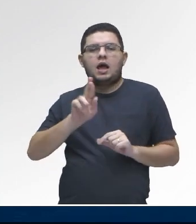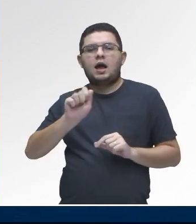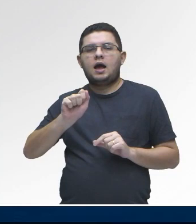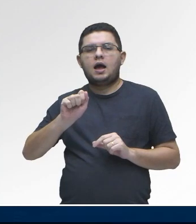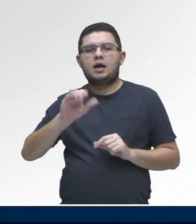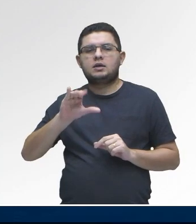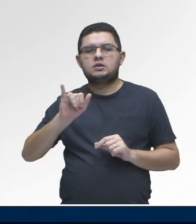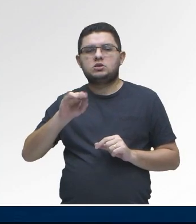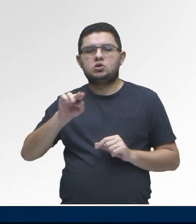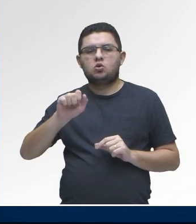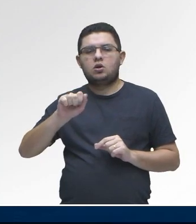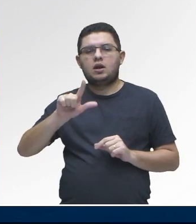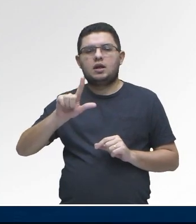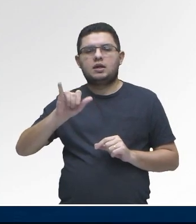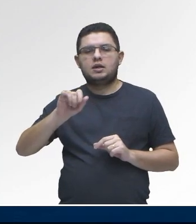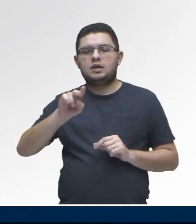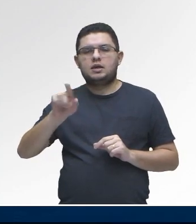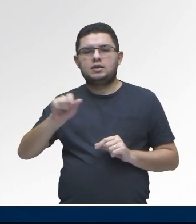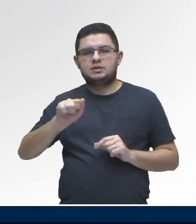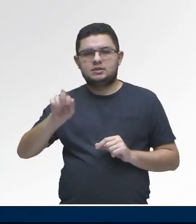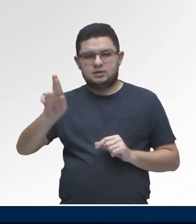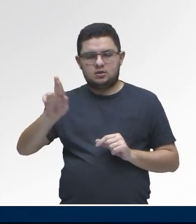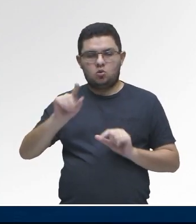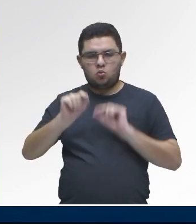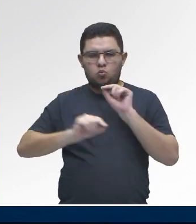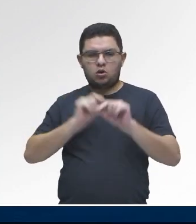bem. Concluímos assim